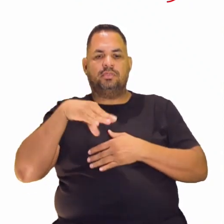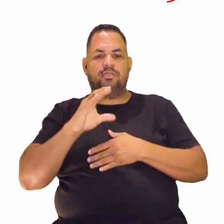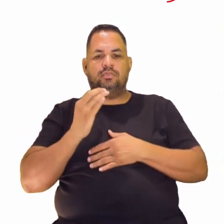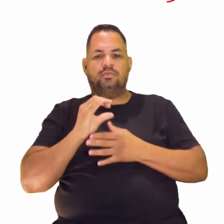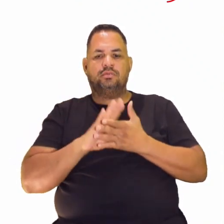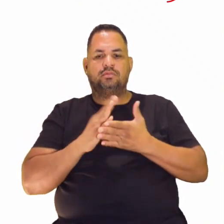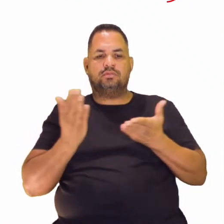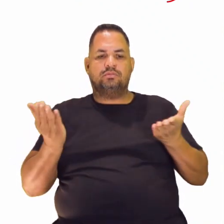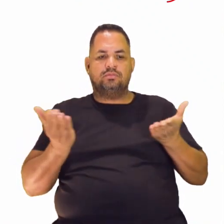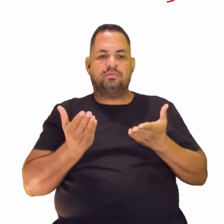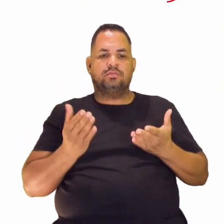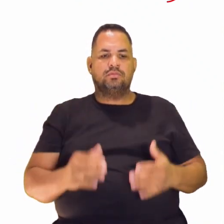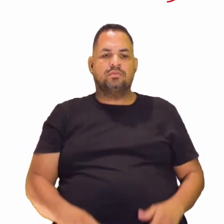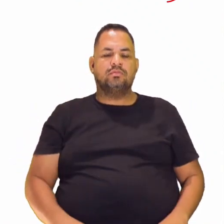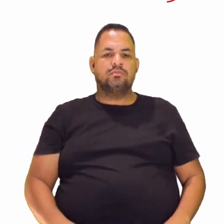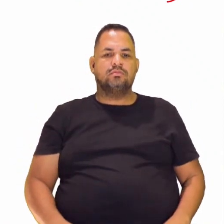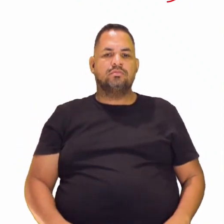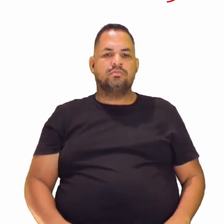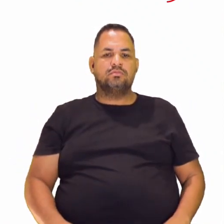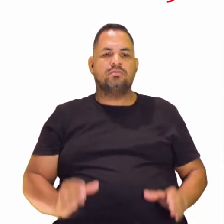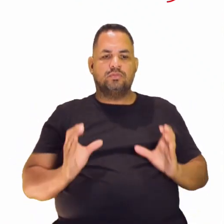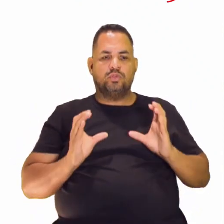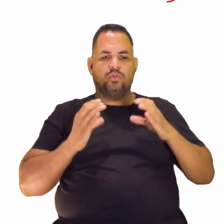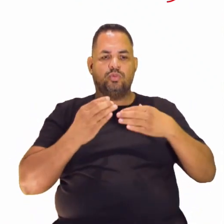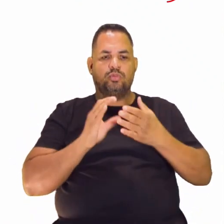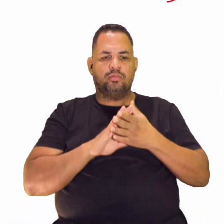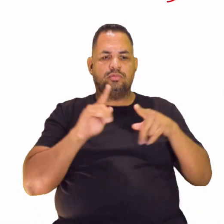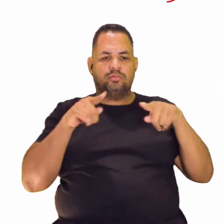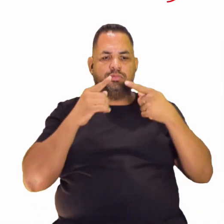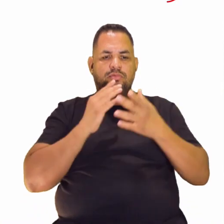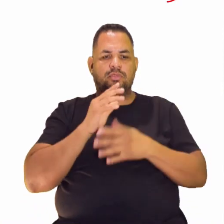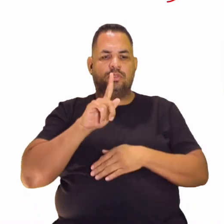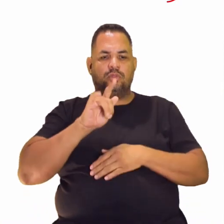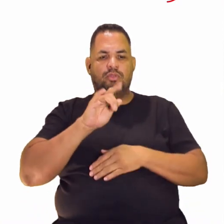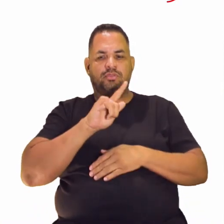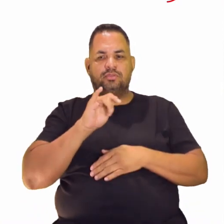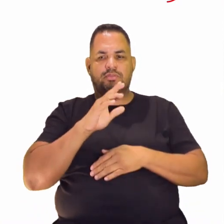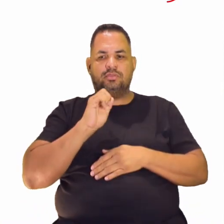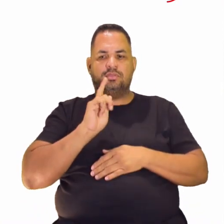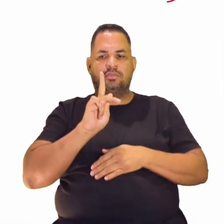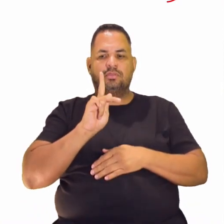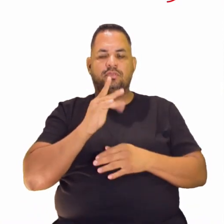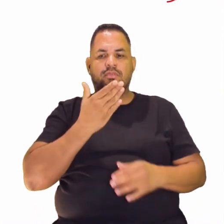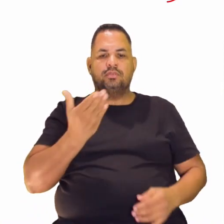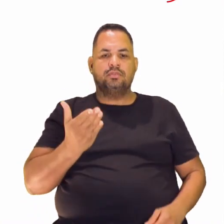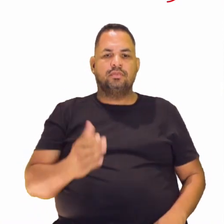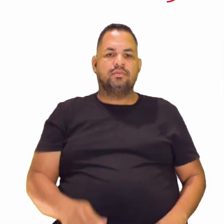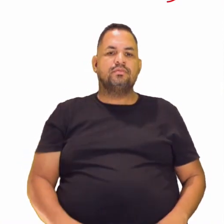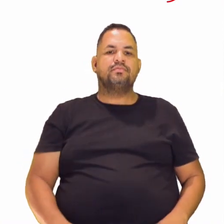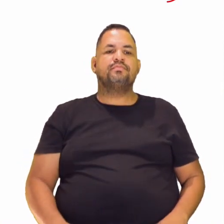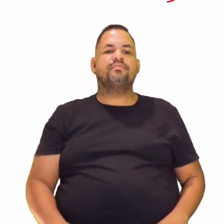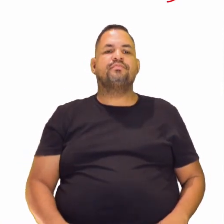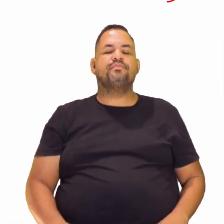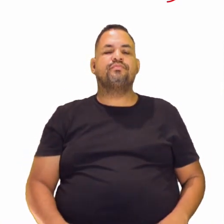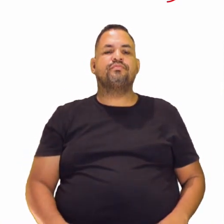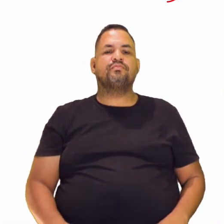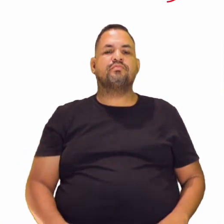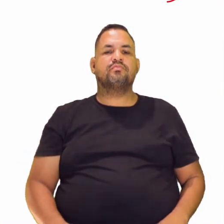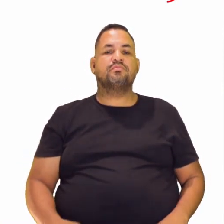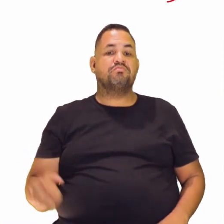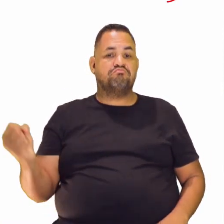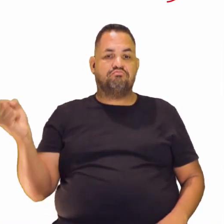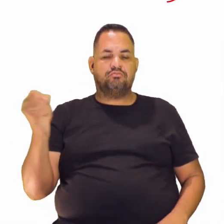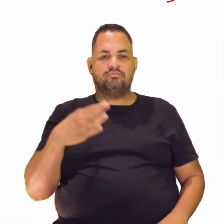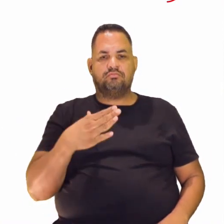MC recentemente, com a banda Losk. Interessante aí, olha aí, tá vendo? A modernidade,